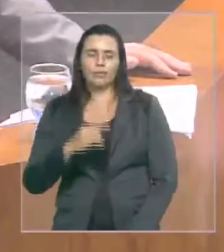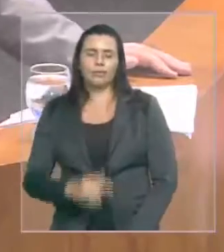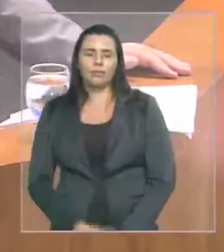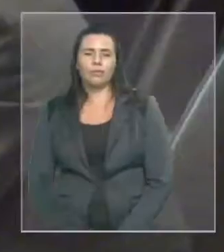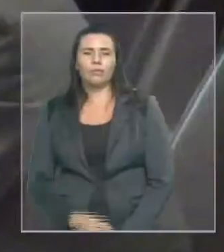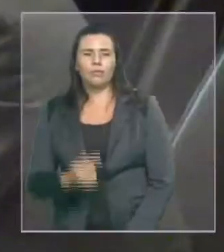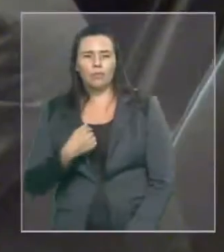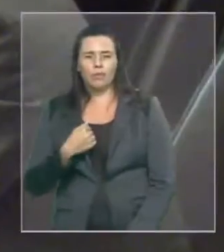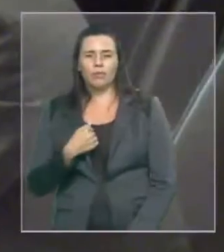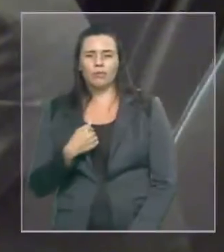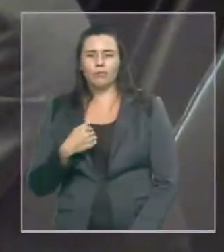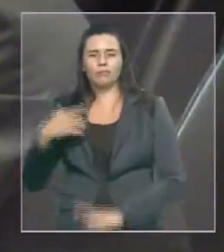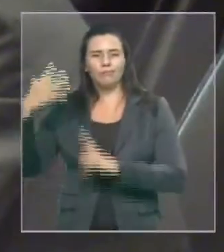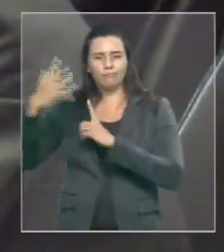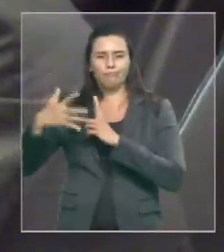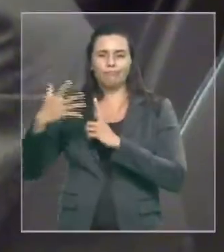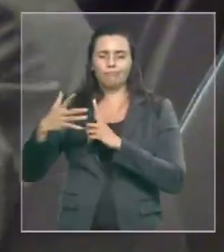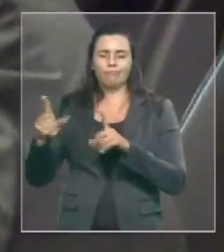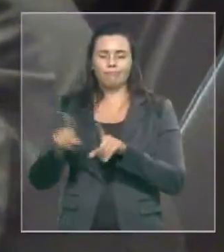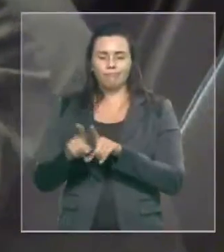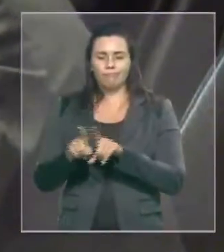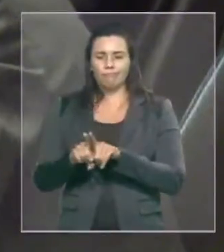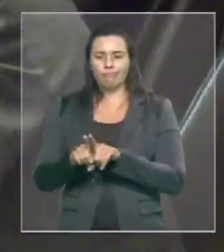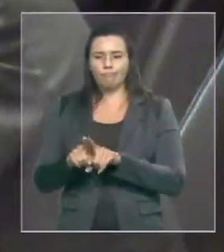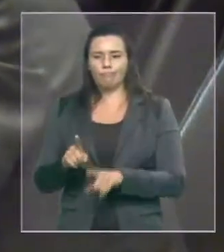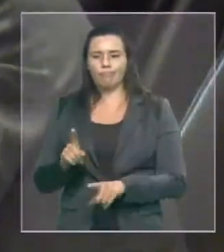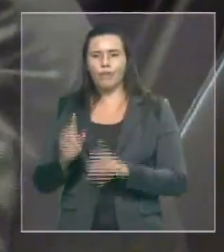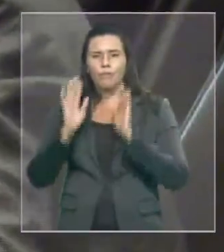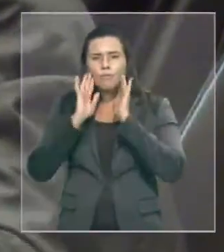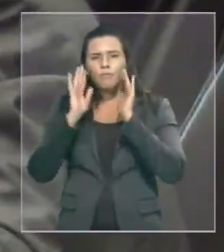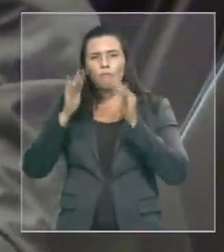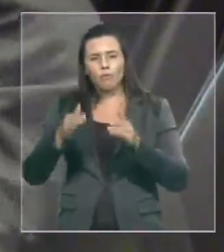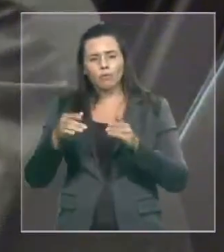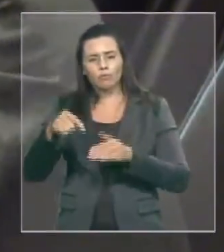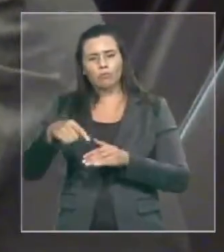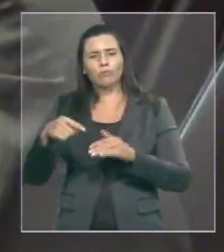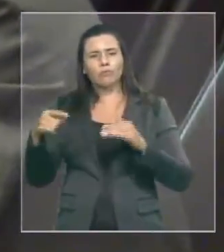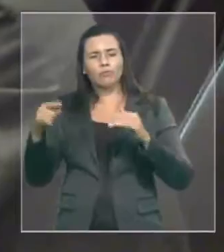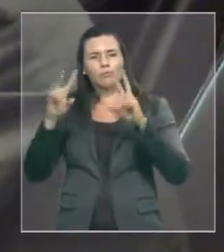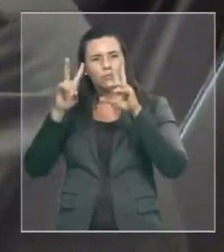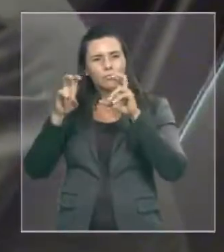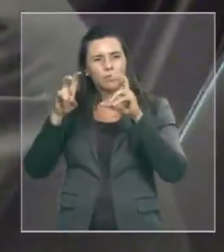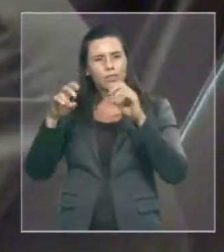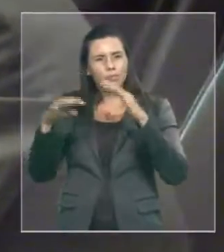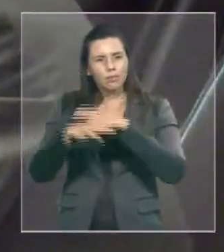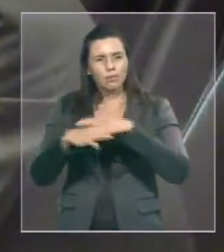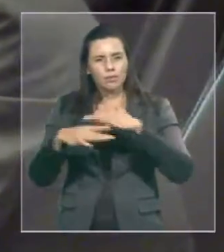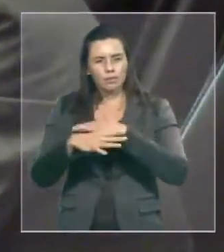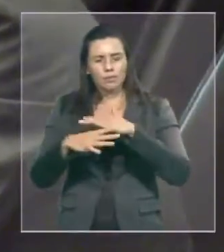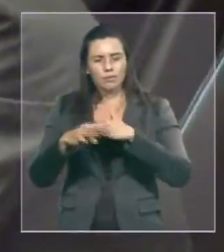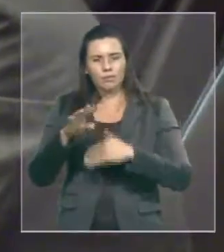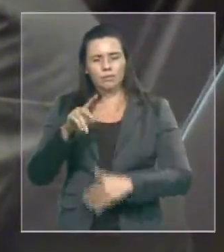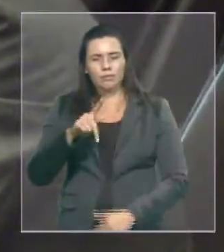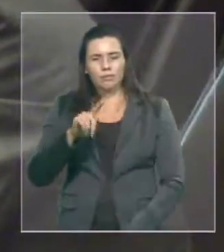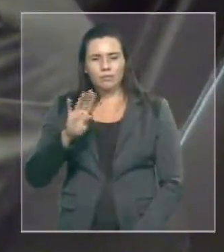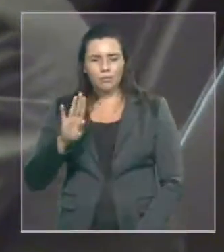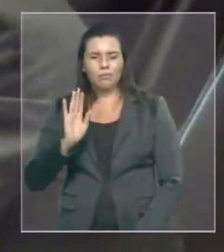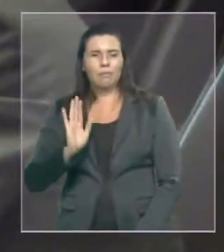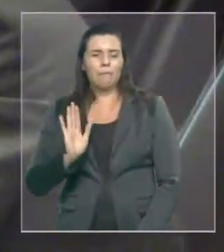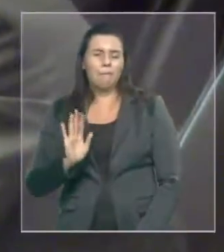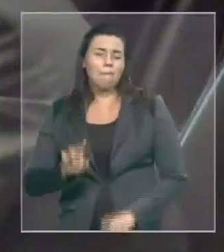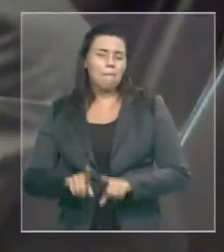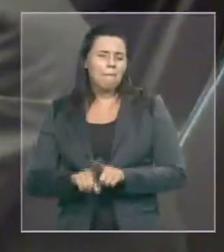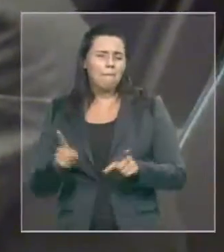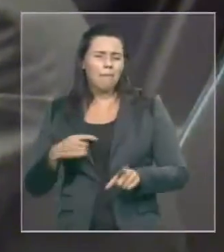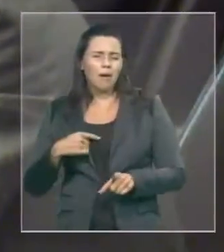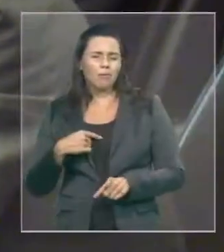um pronunciamento especificamente sobre esse assunto, mas Vossa Excelência já está explicando com muita